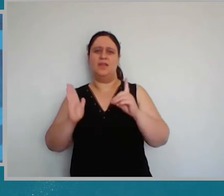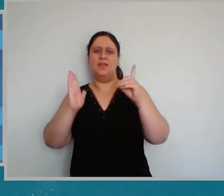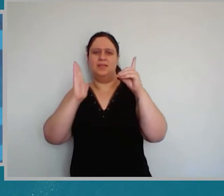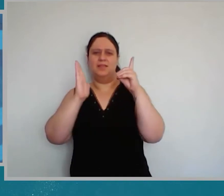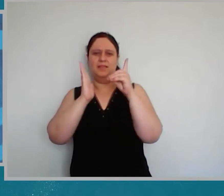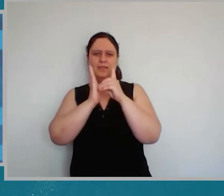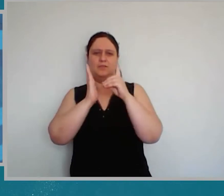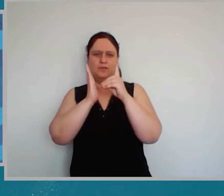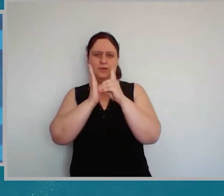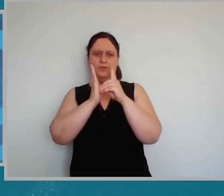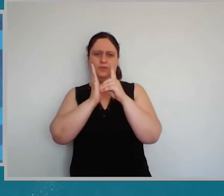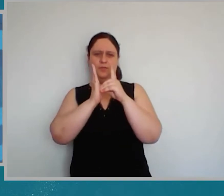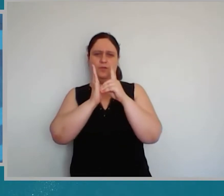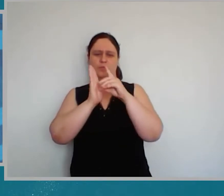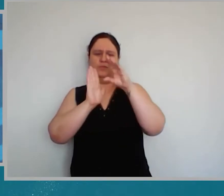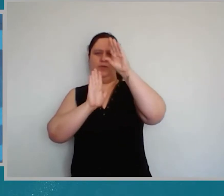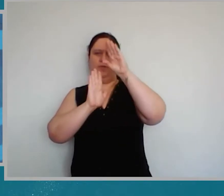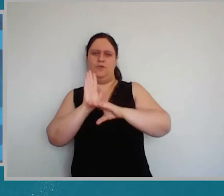Deuteronômio